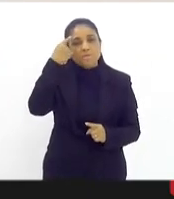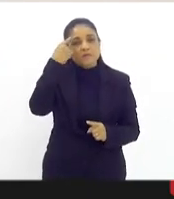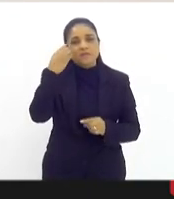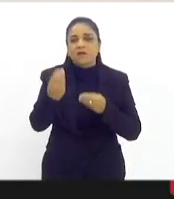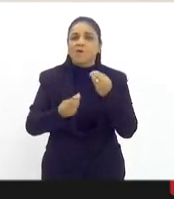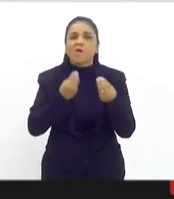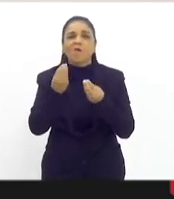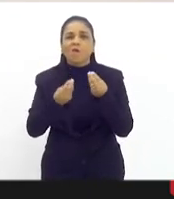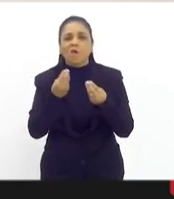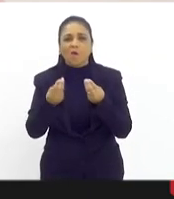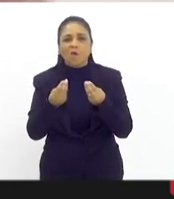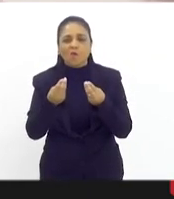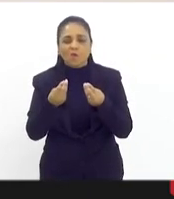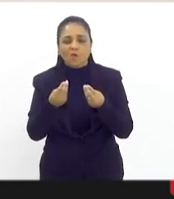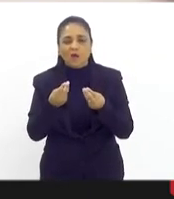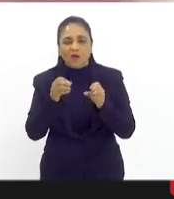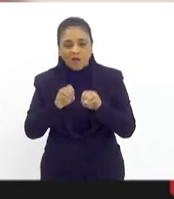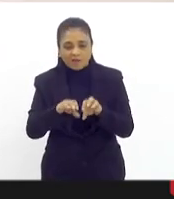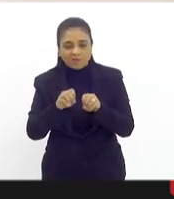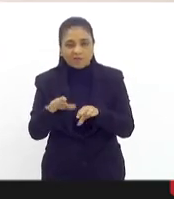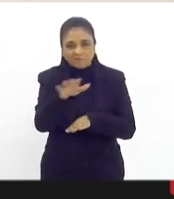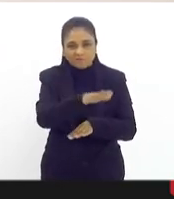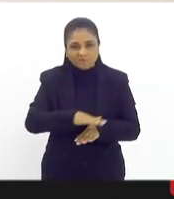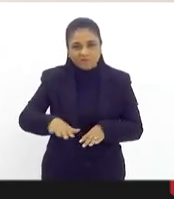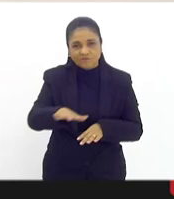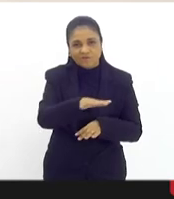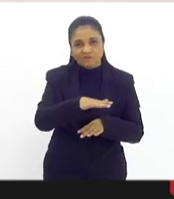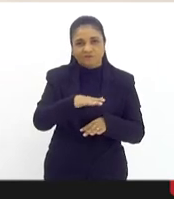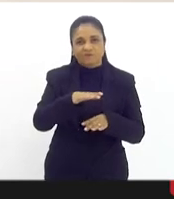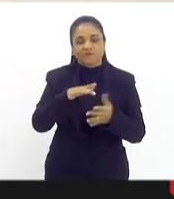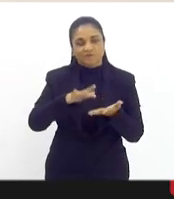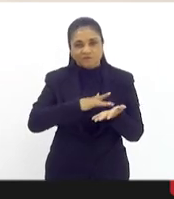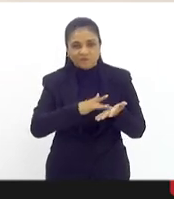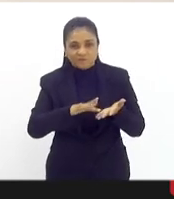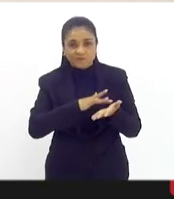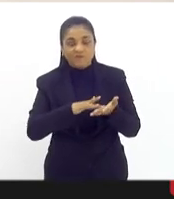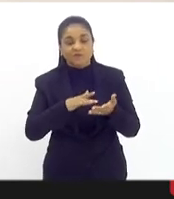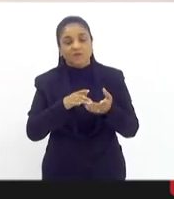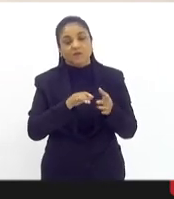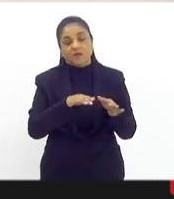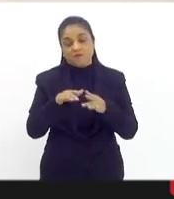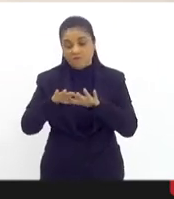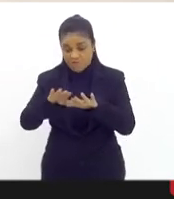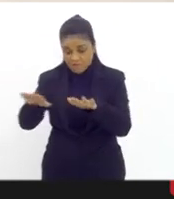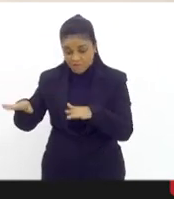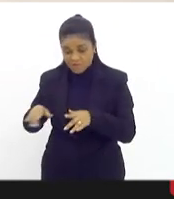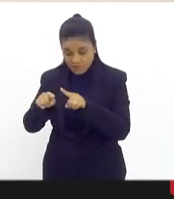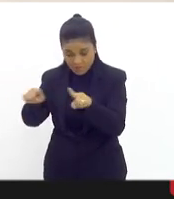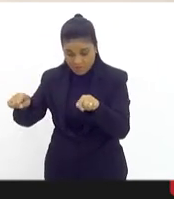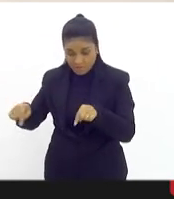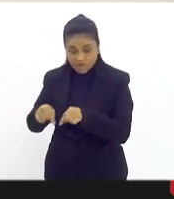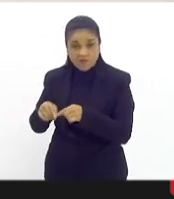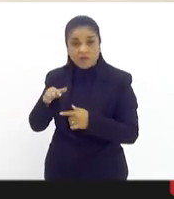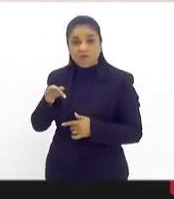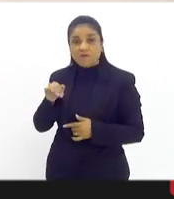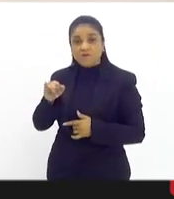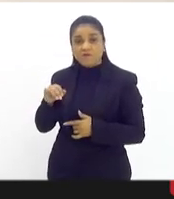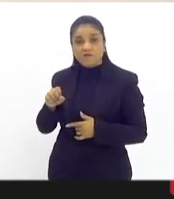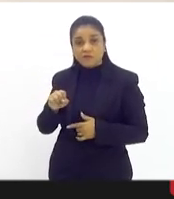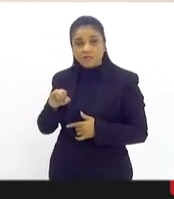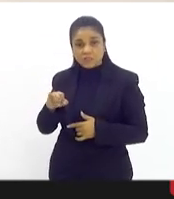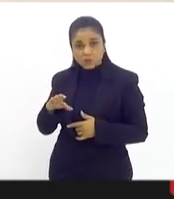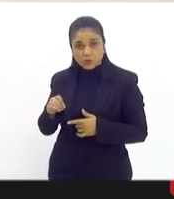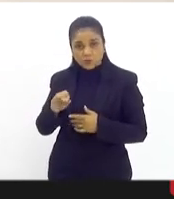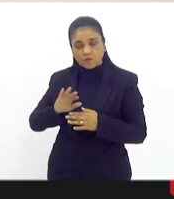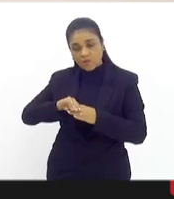para o ambiente digital pode se beneficiar também do ambiente analógico, vamos chamar assim, ou do digital não fora da